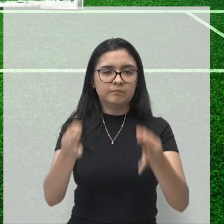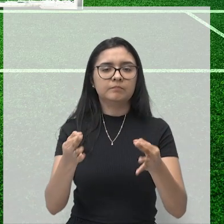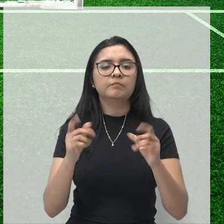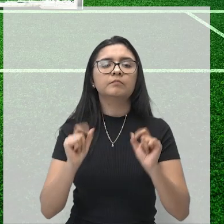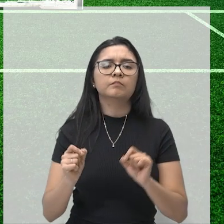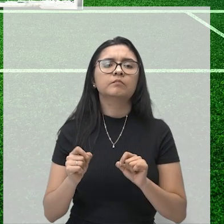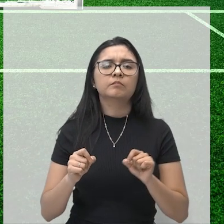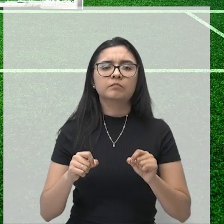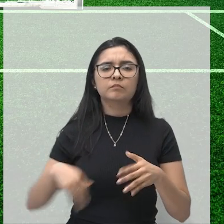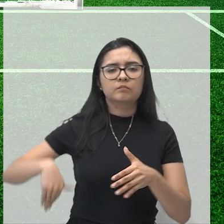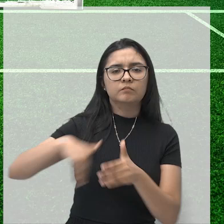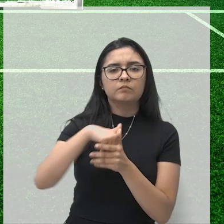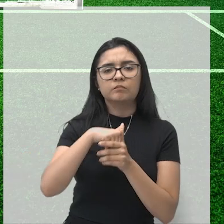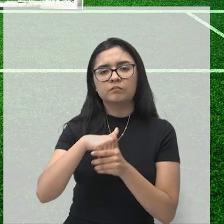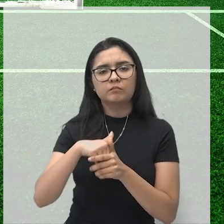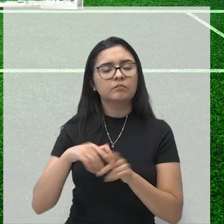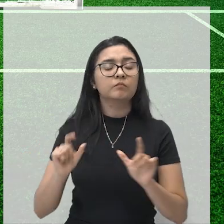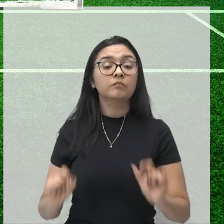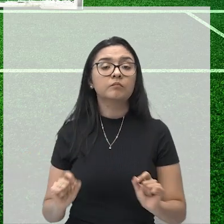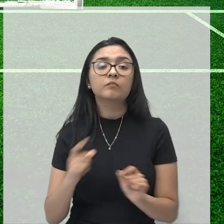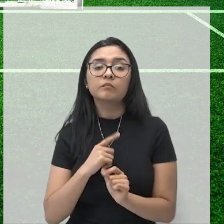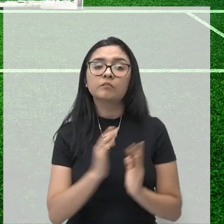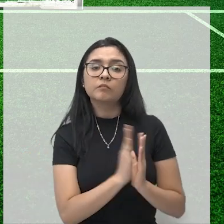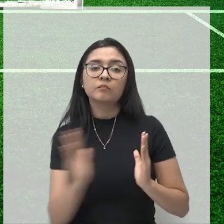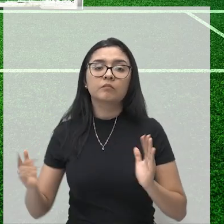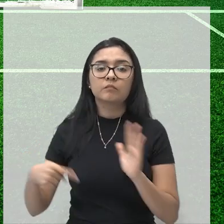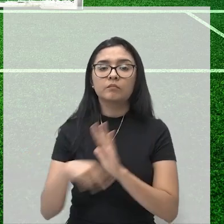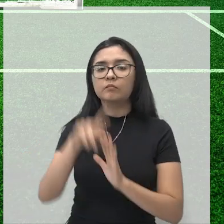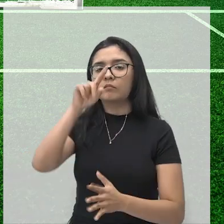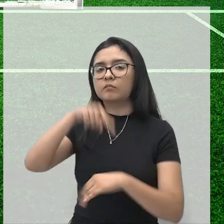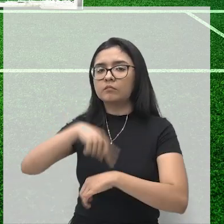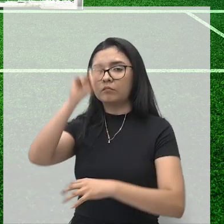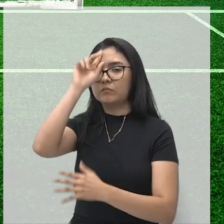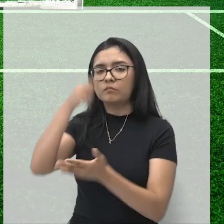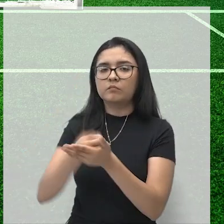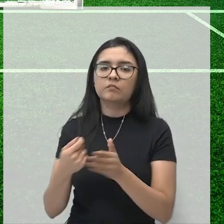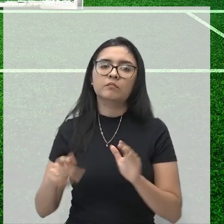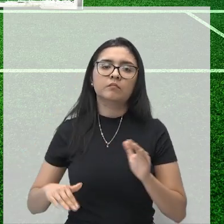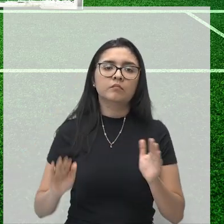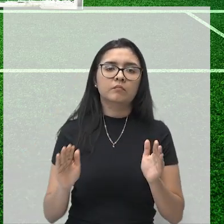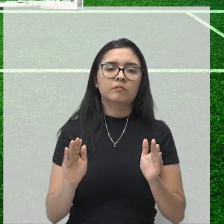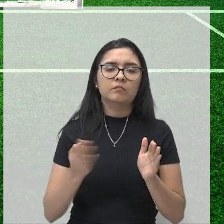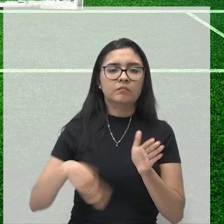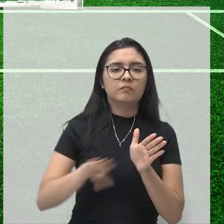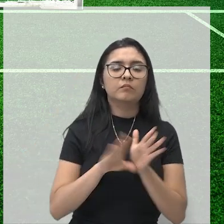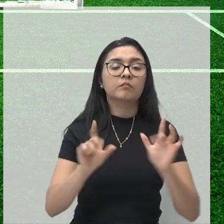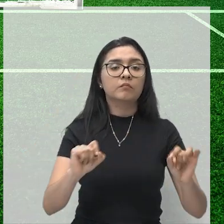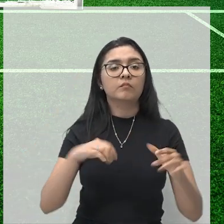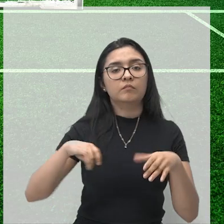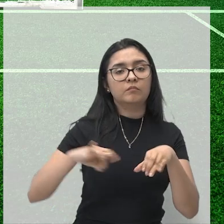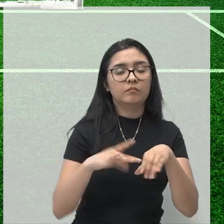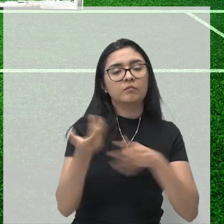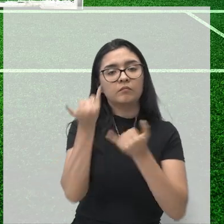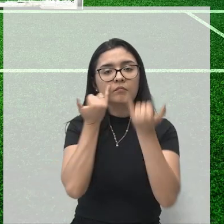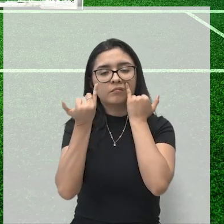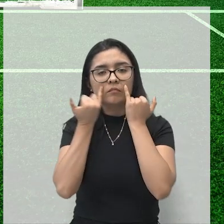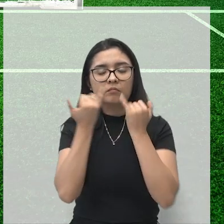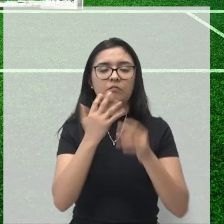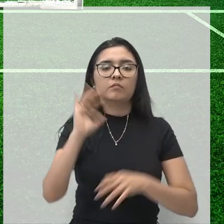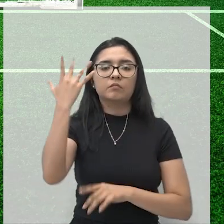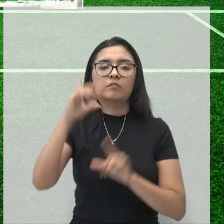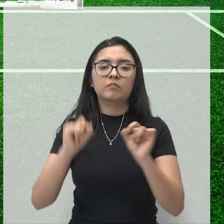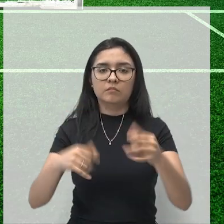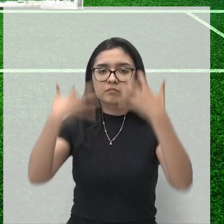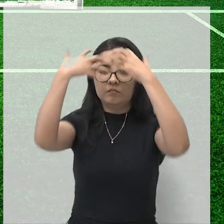essa partida de futebol, no processo da tomada de decisão até o gol, é as informações que acontecem